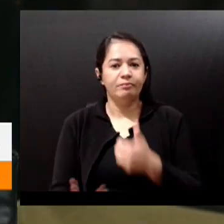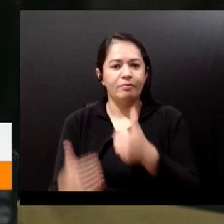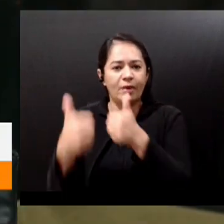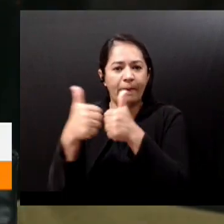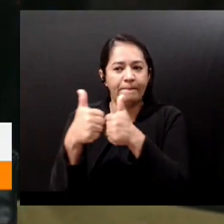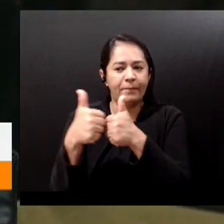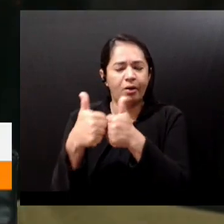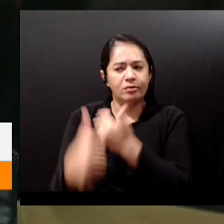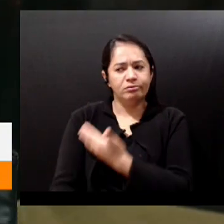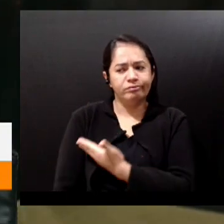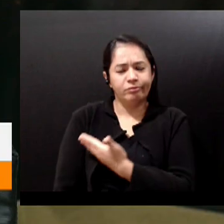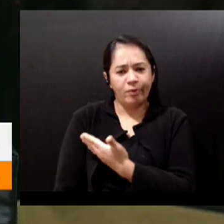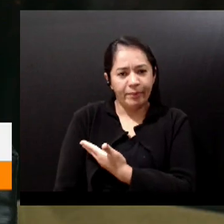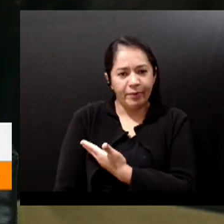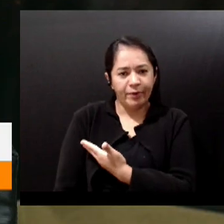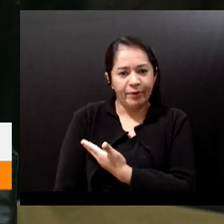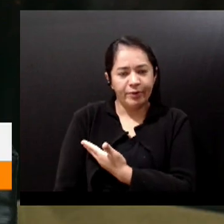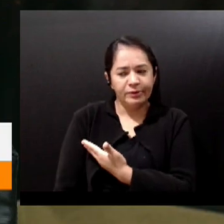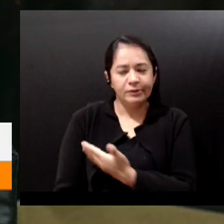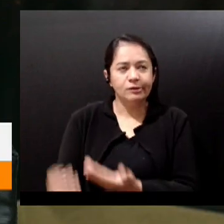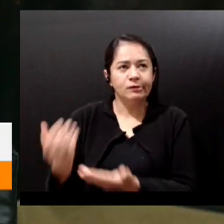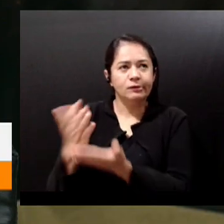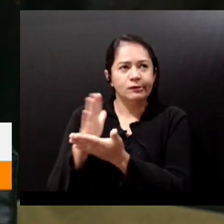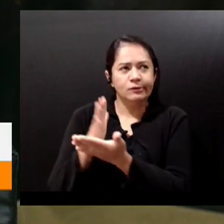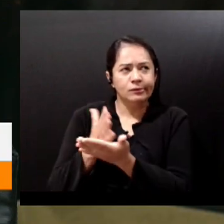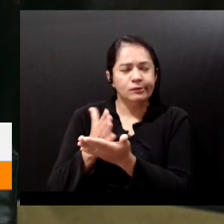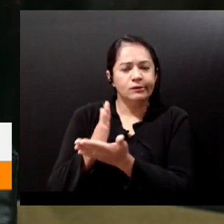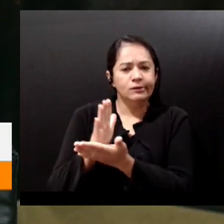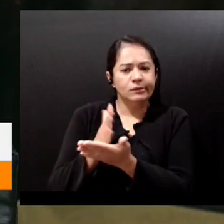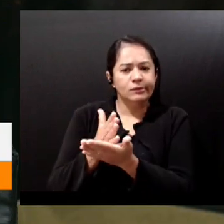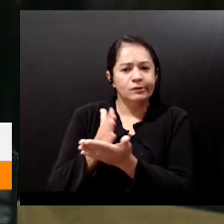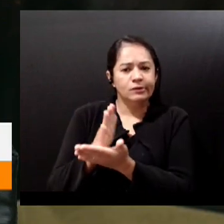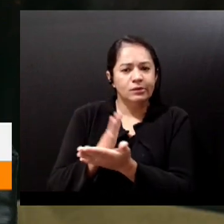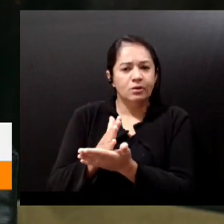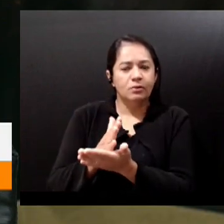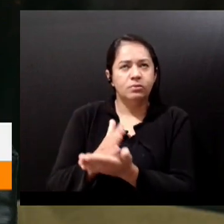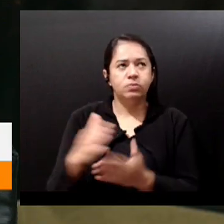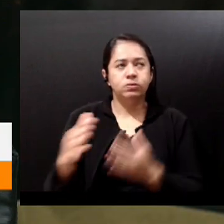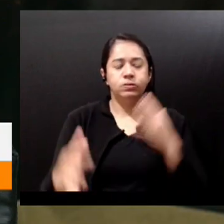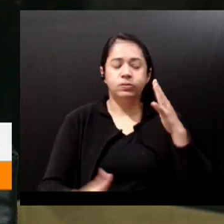está nos incomodando ou atrapalhando, né?